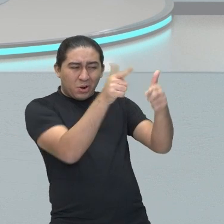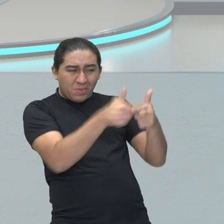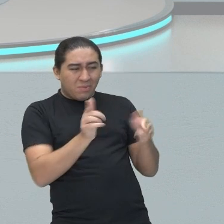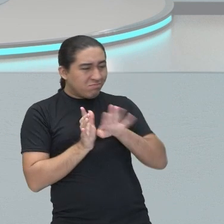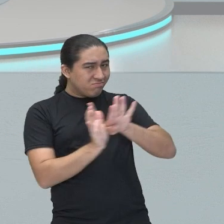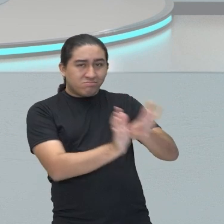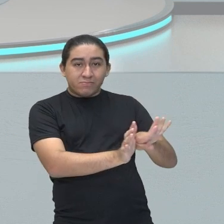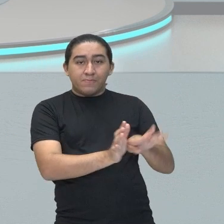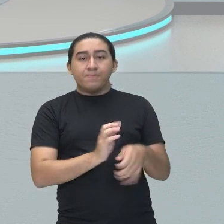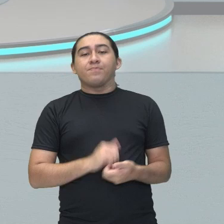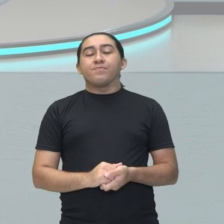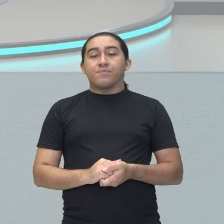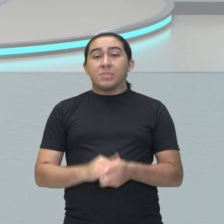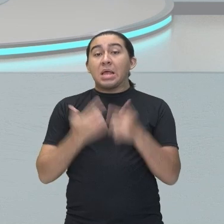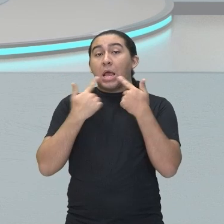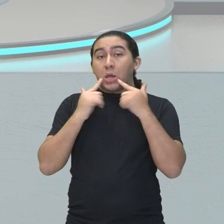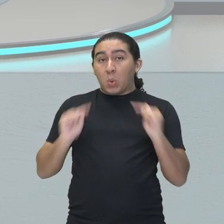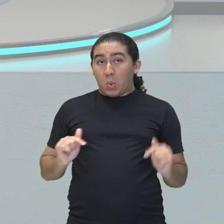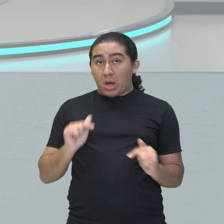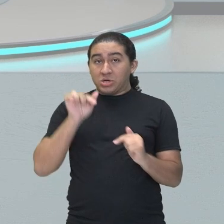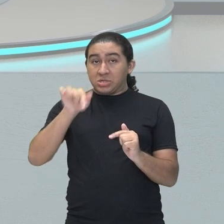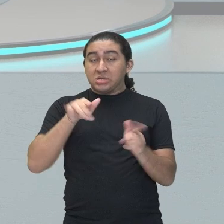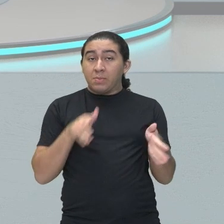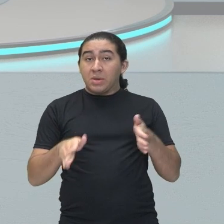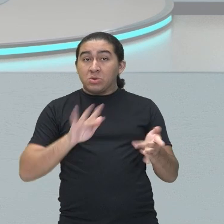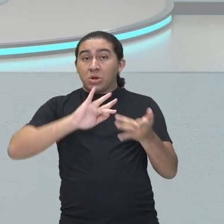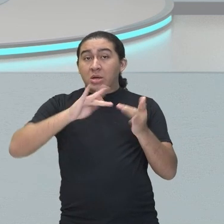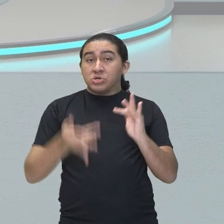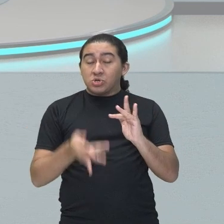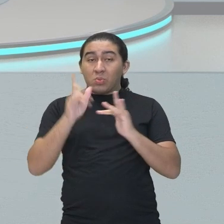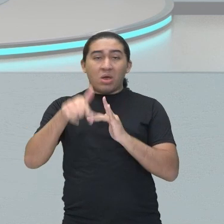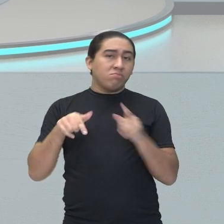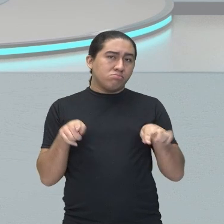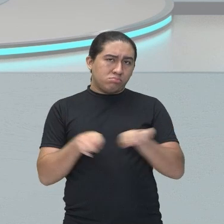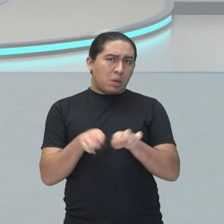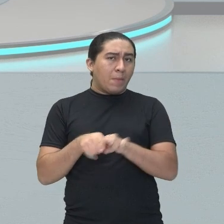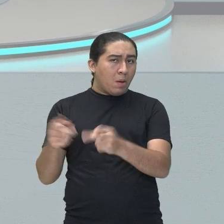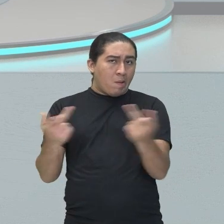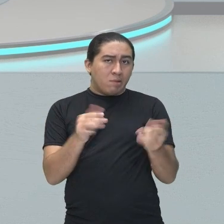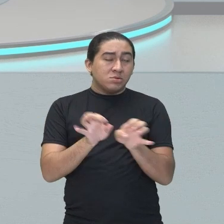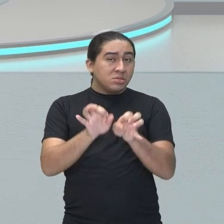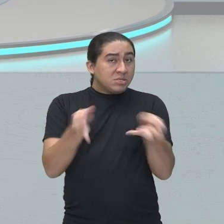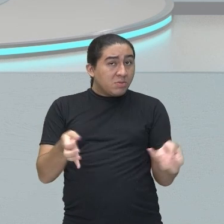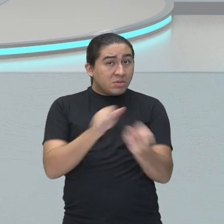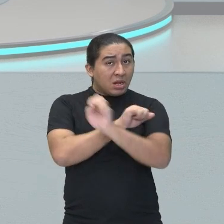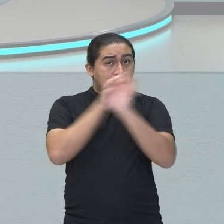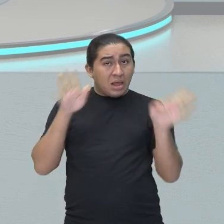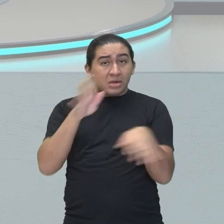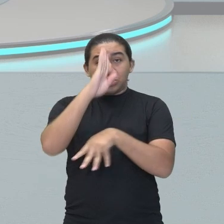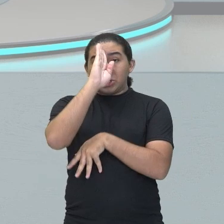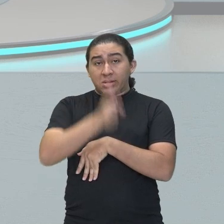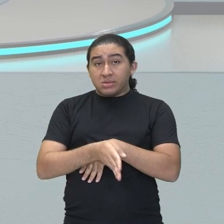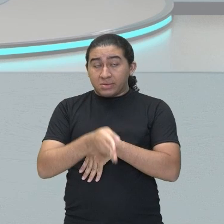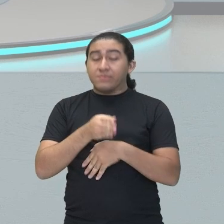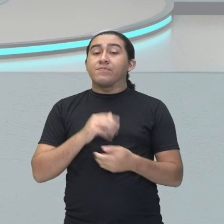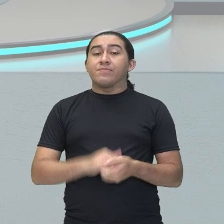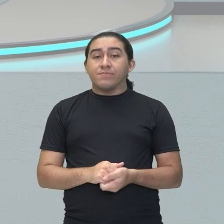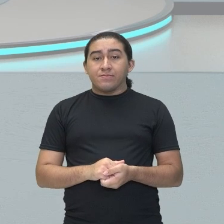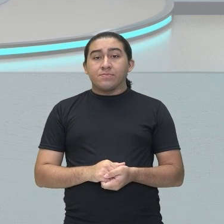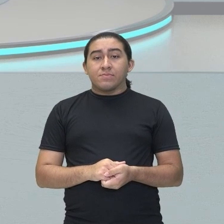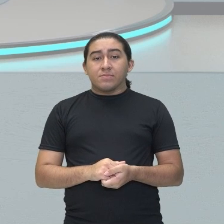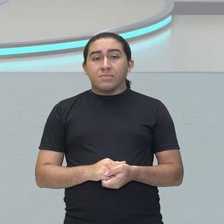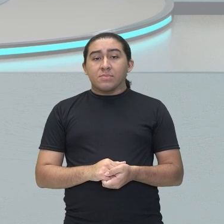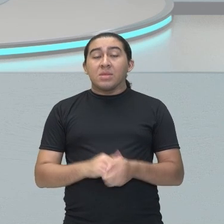A linguagem do Árcade brasileiro também, simples e clara e objetiva, abandonando